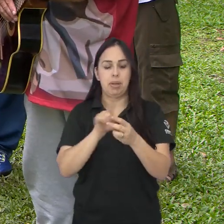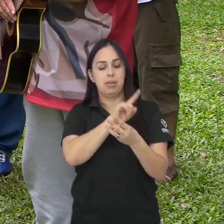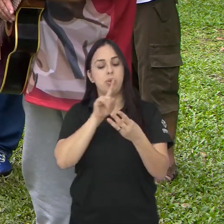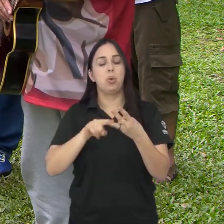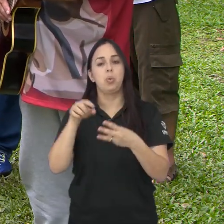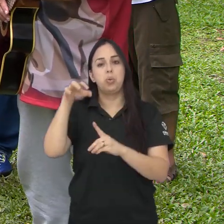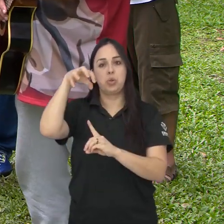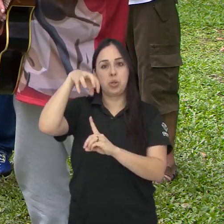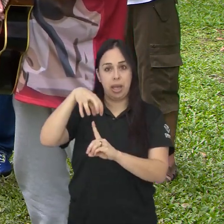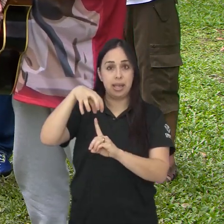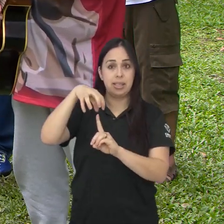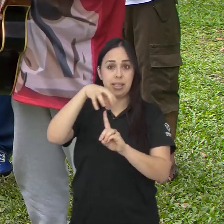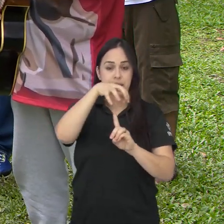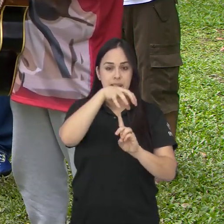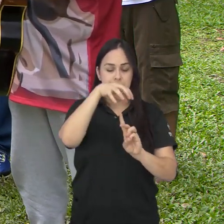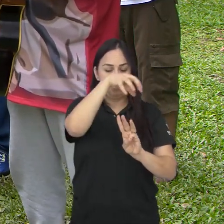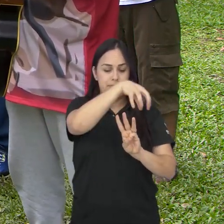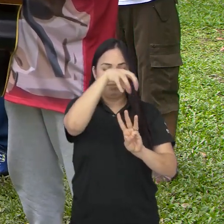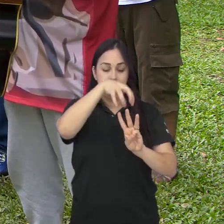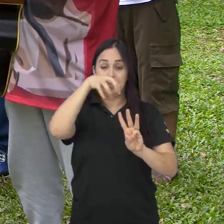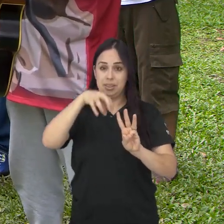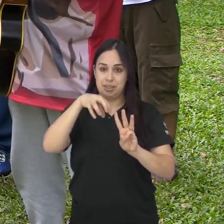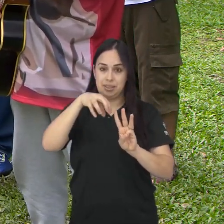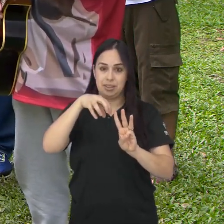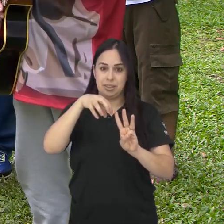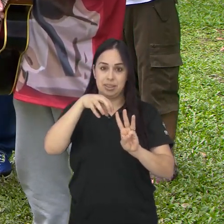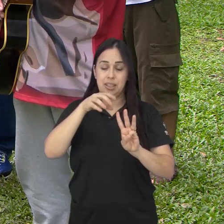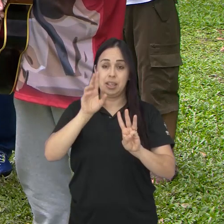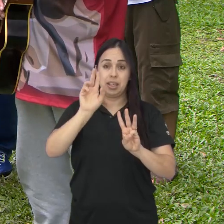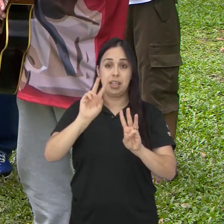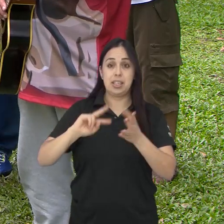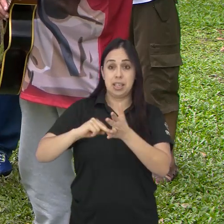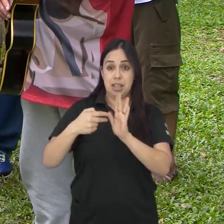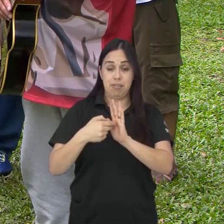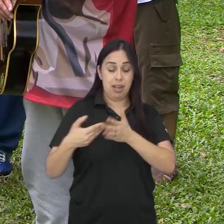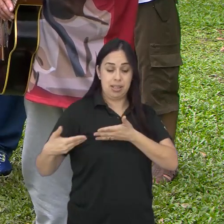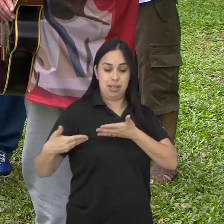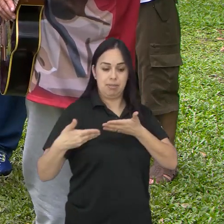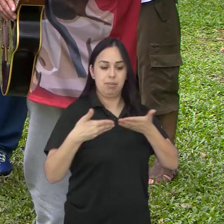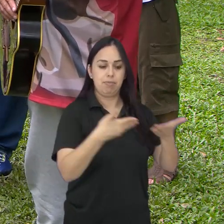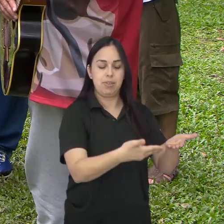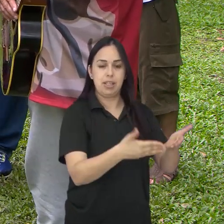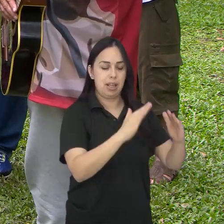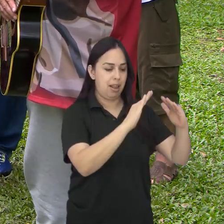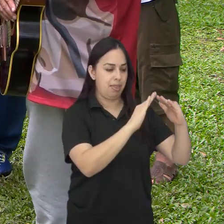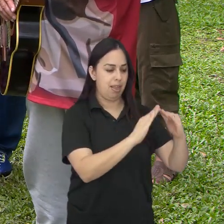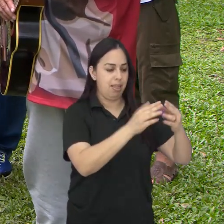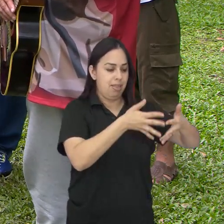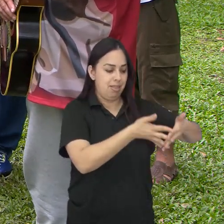vem os reis, né, que personalizam, né, a visita dos 3 reis magos, né,